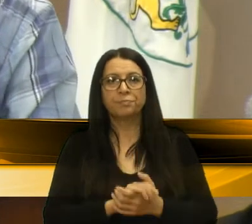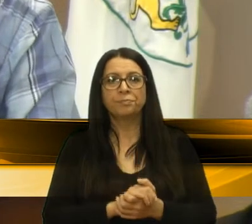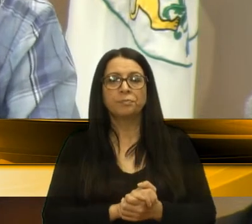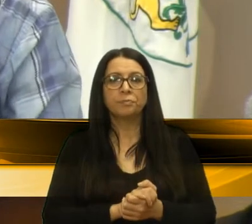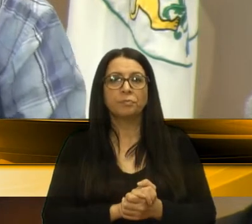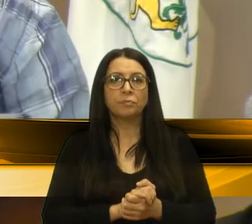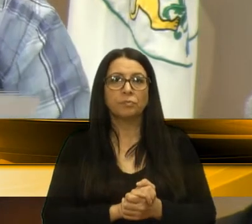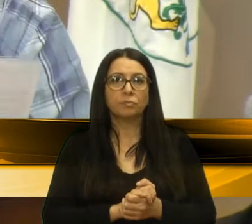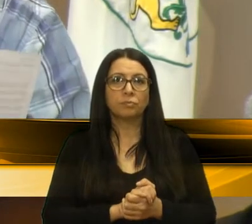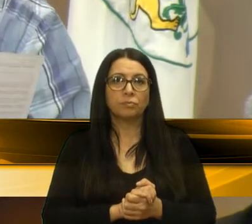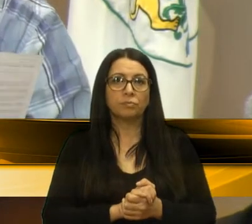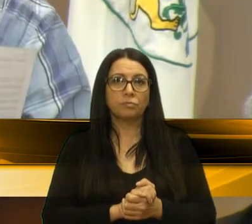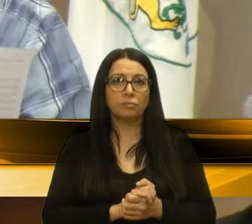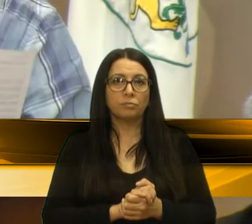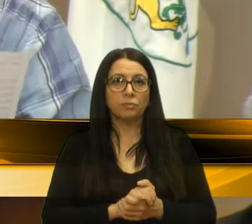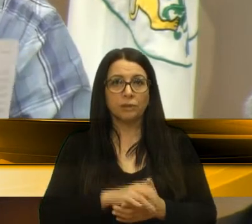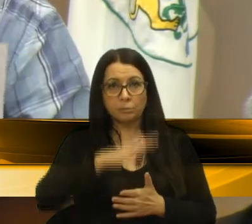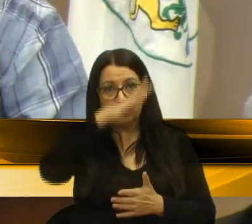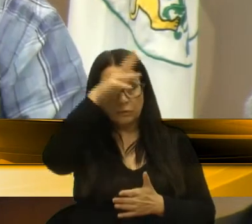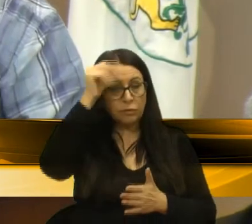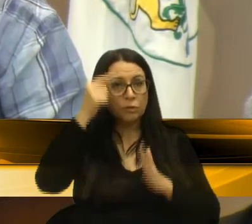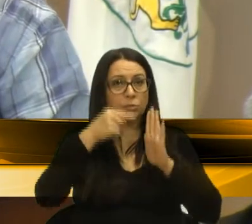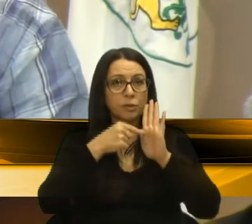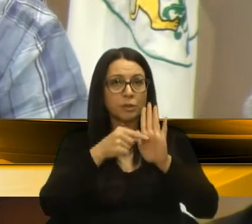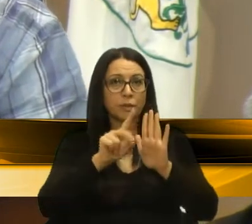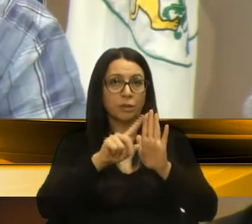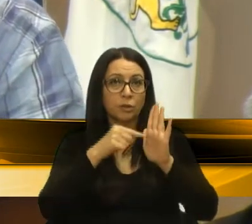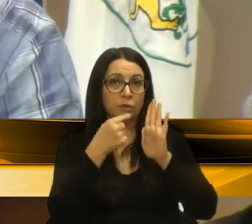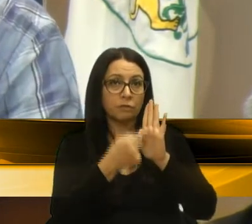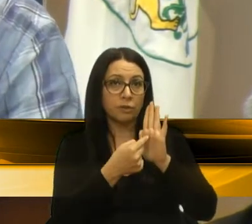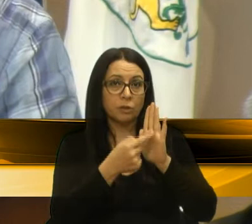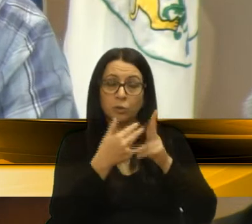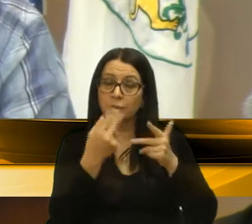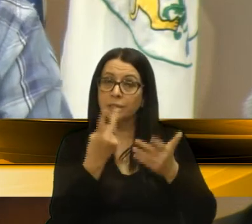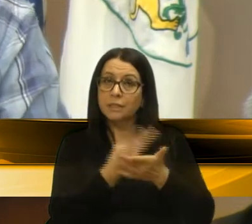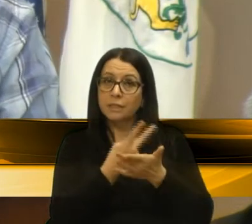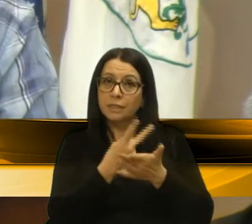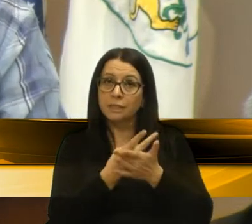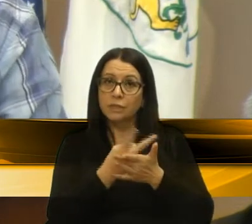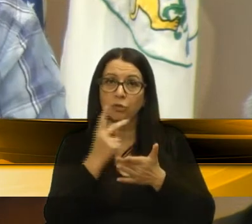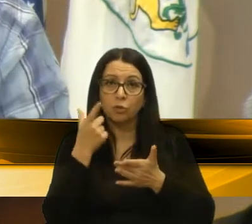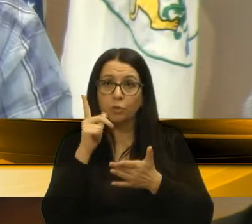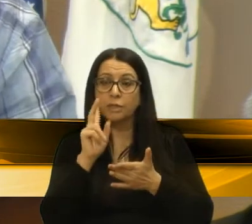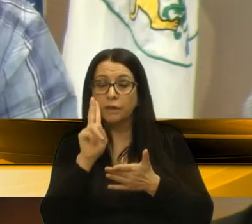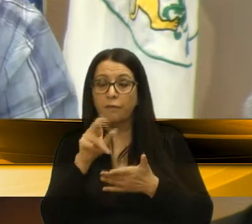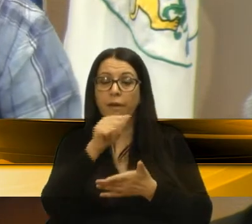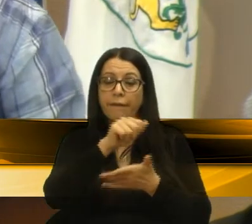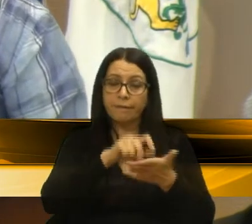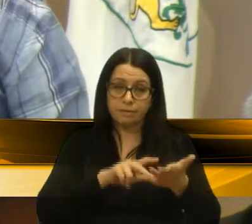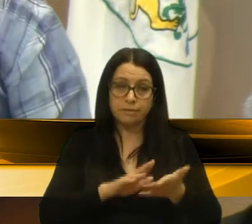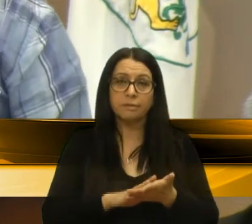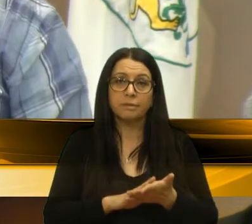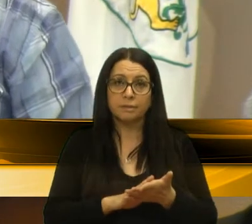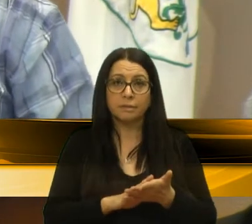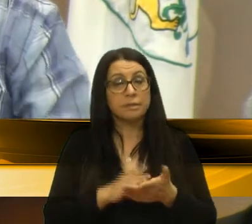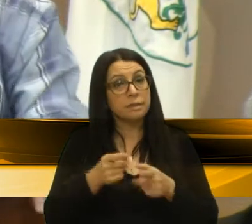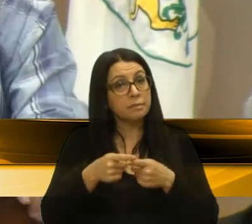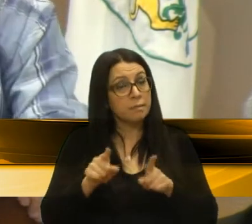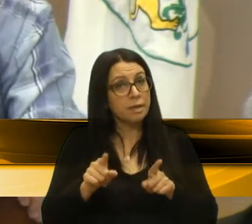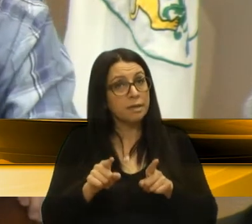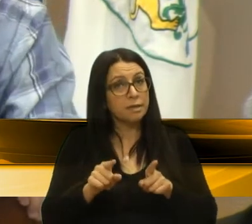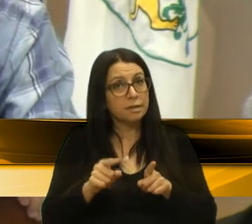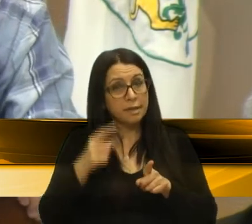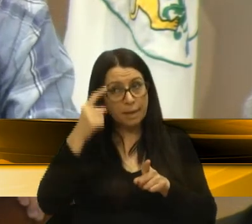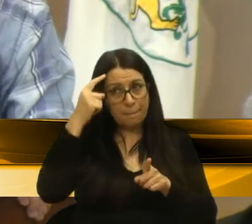o executivo apresentasse o veto essas inconsistências e agente teria condições de analisá las mas na mente